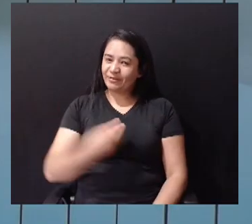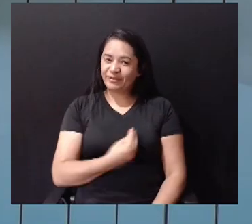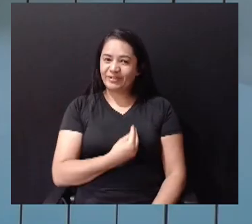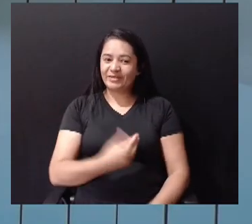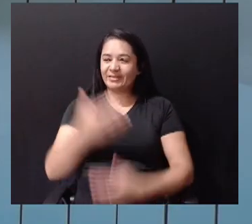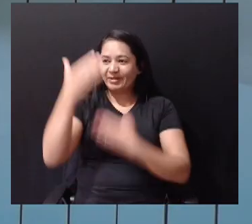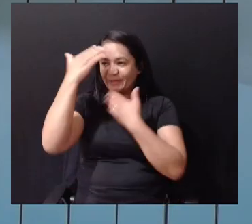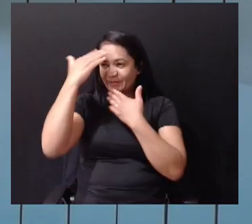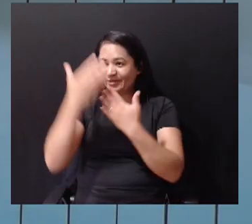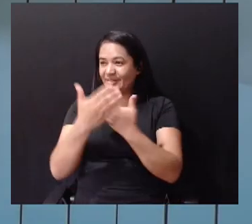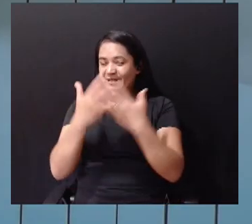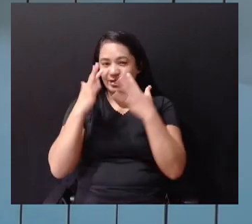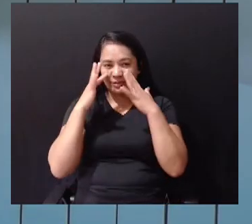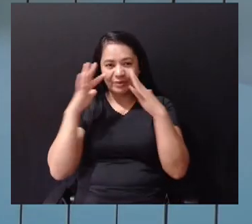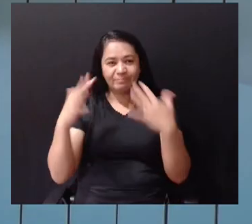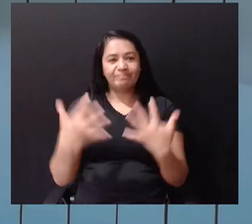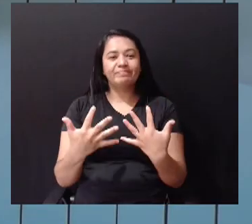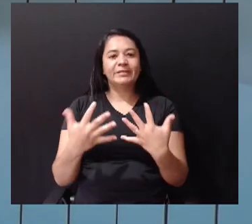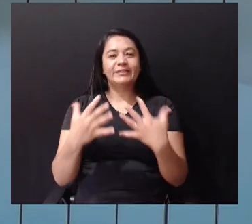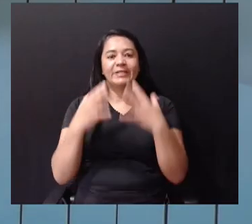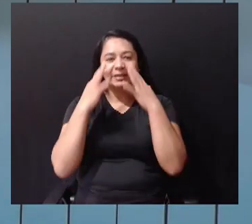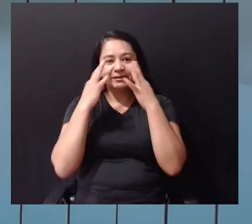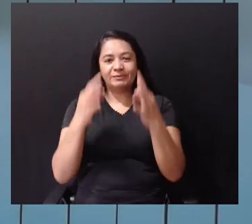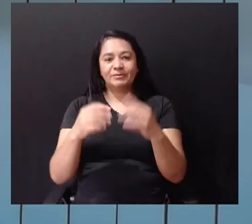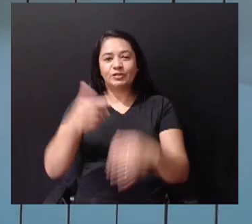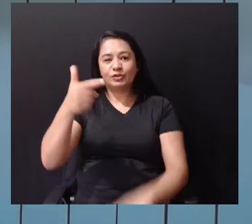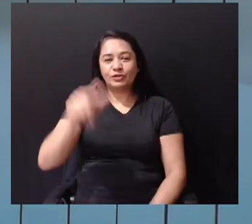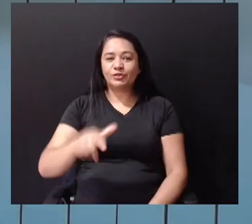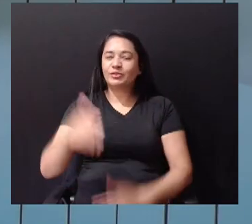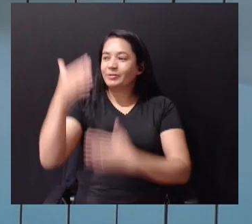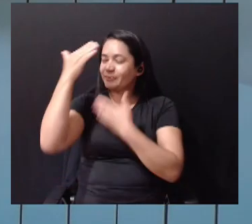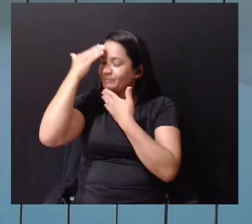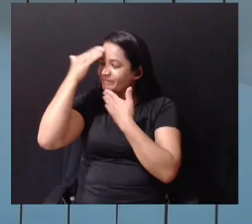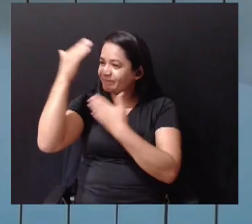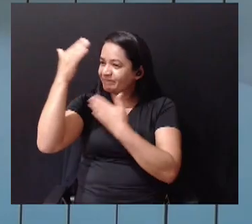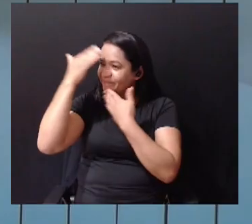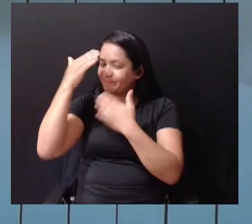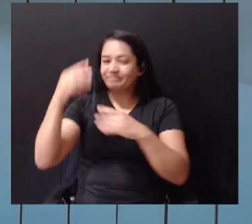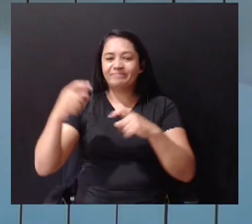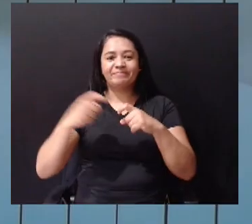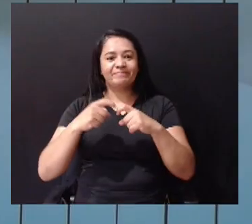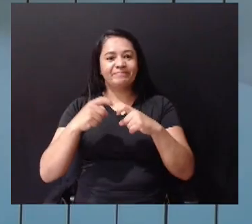audiência, a sua companhia. Mais uma vez, gratidão ao Dr. Sidney e